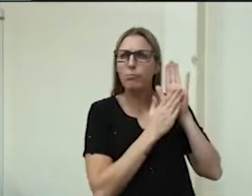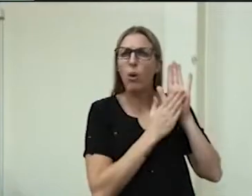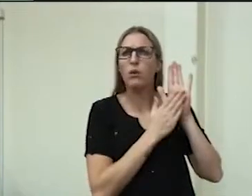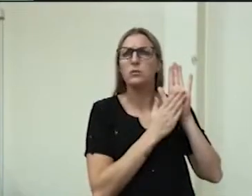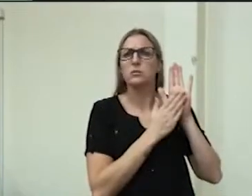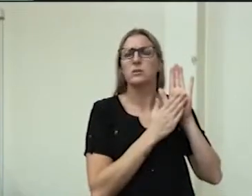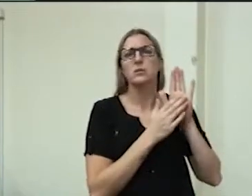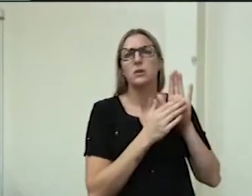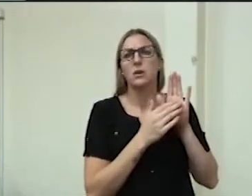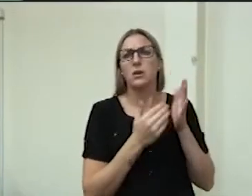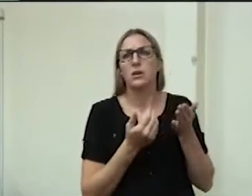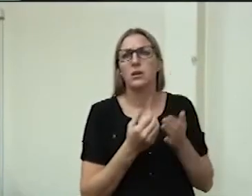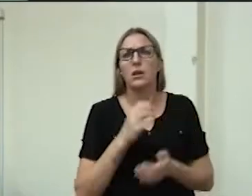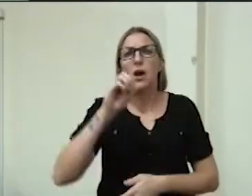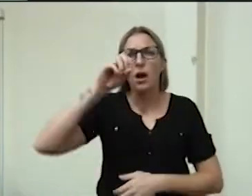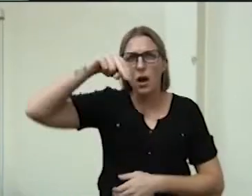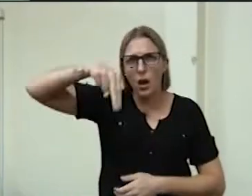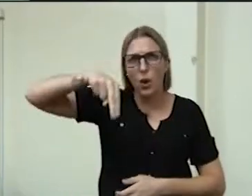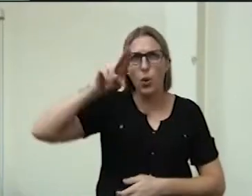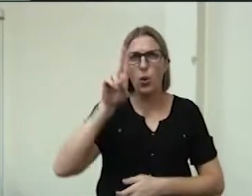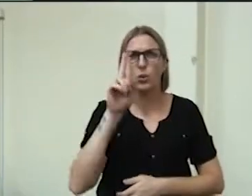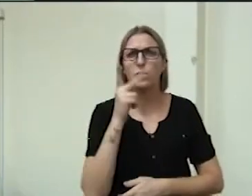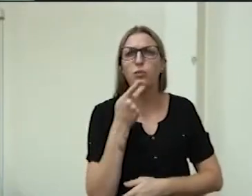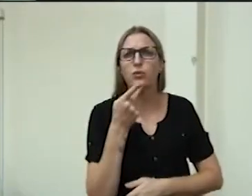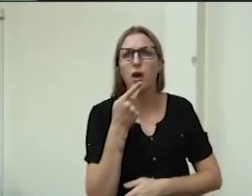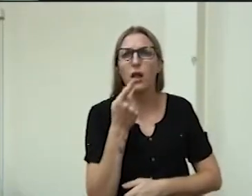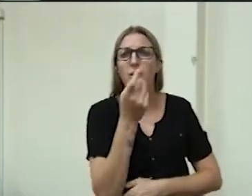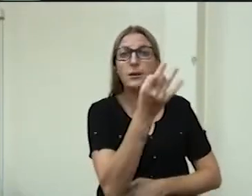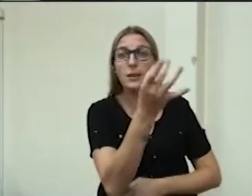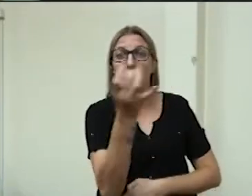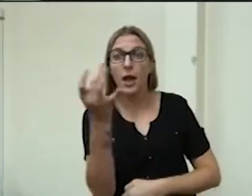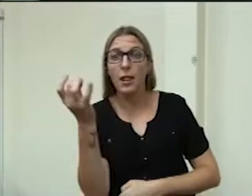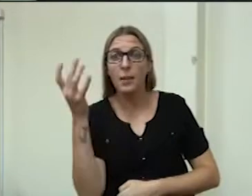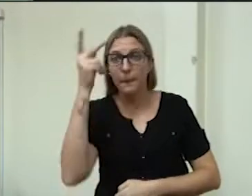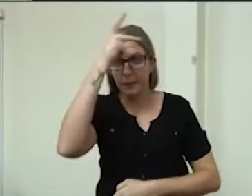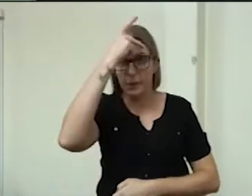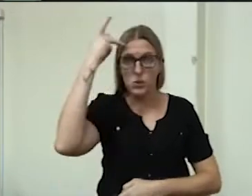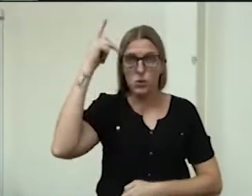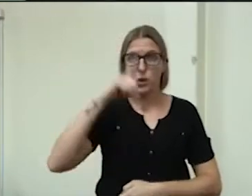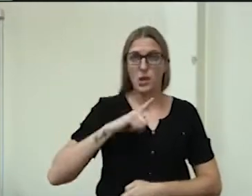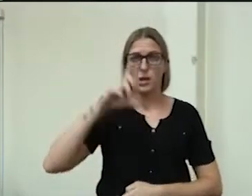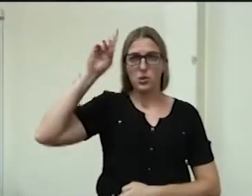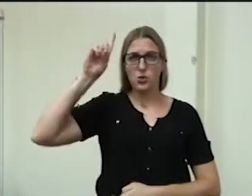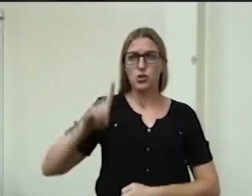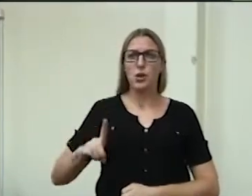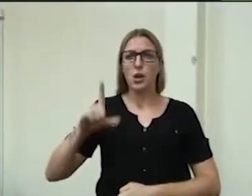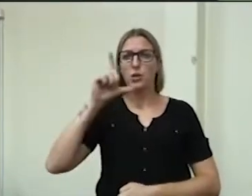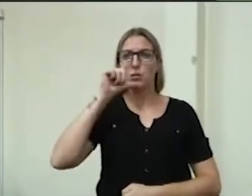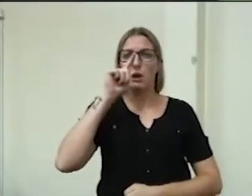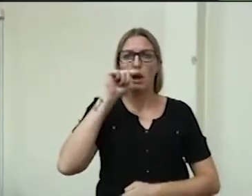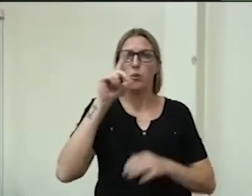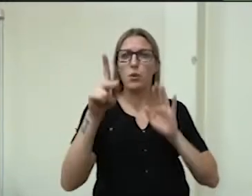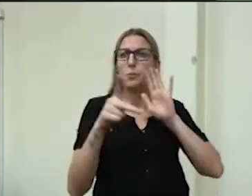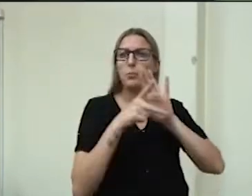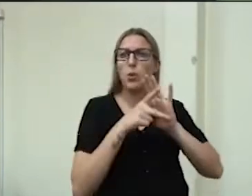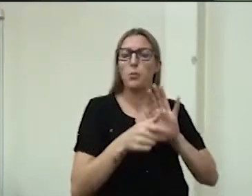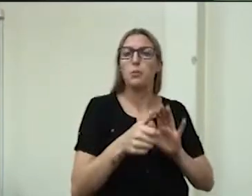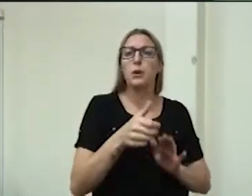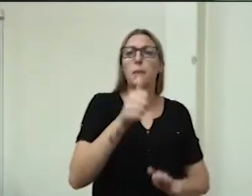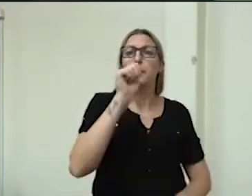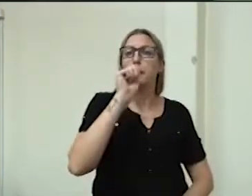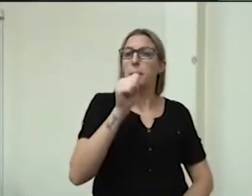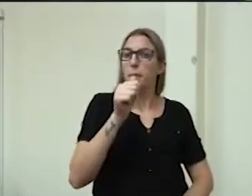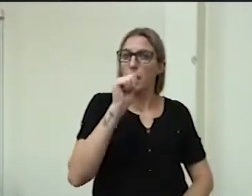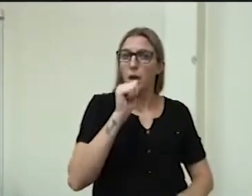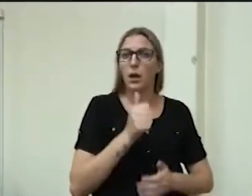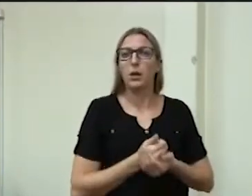que todo mundo tem direito à água potável, né? E daí dizem que é um projeto que teria que vir do executivo. Bom, se teria